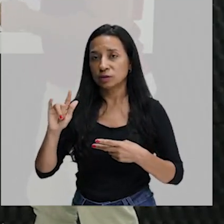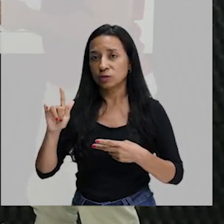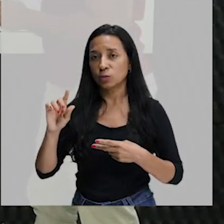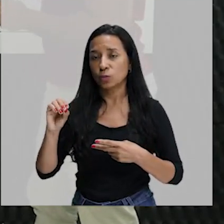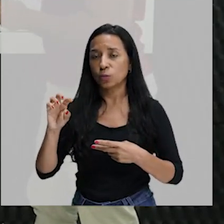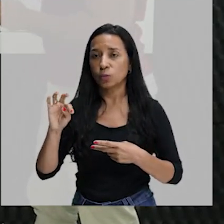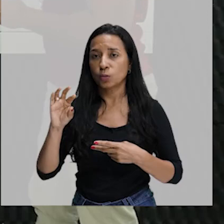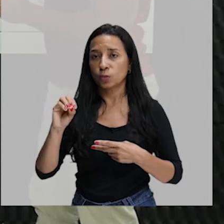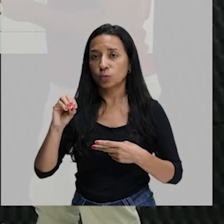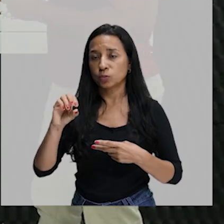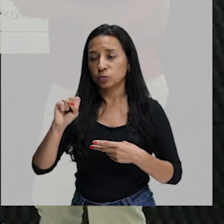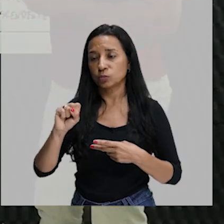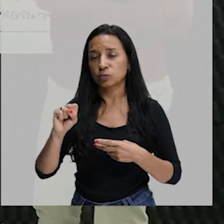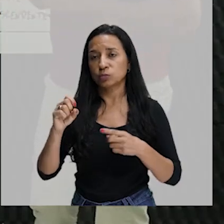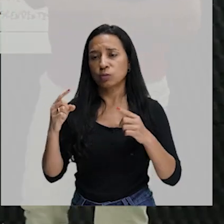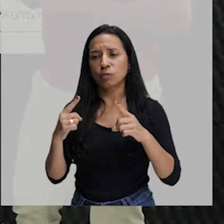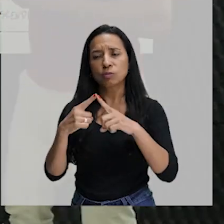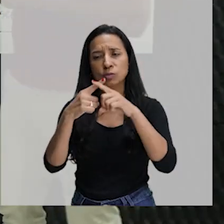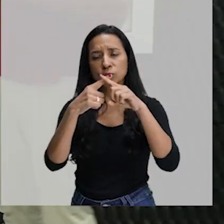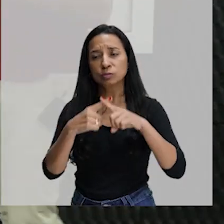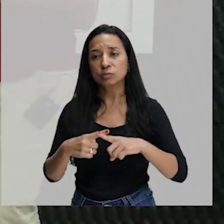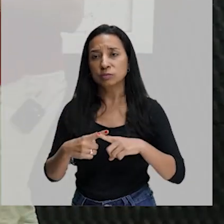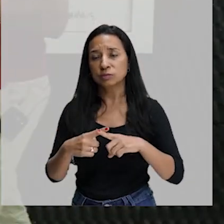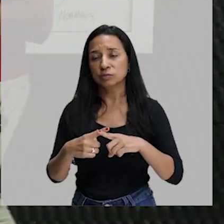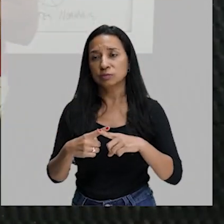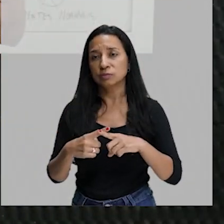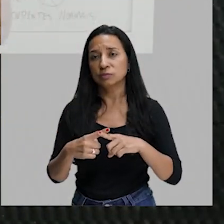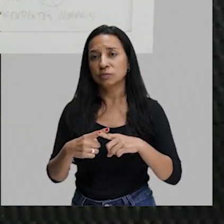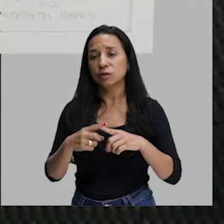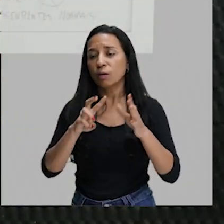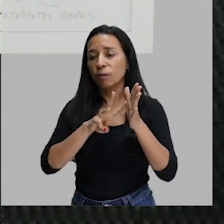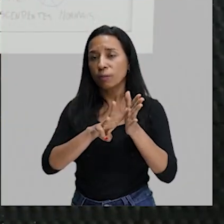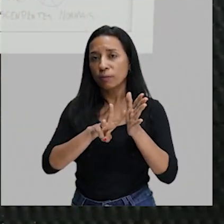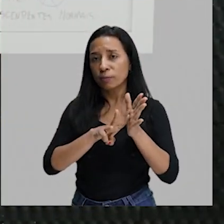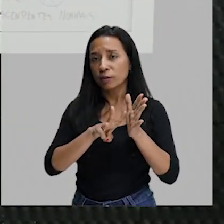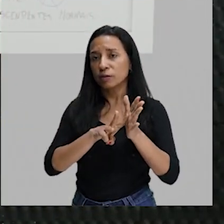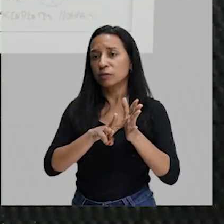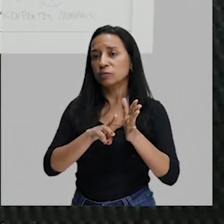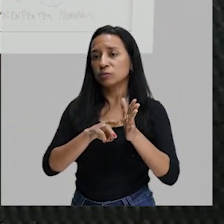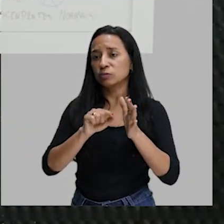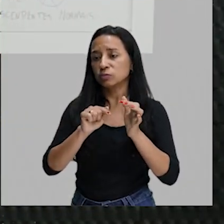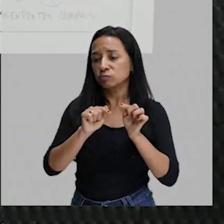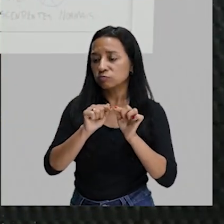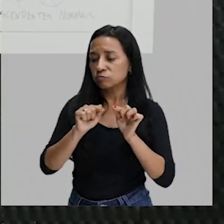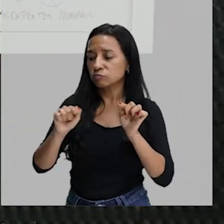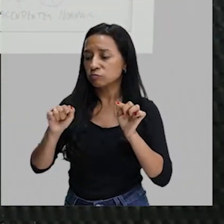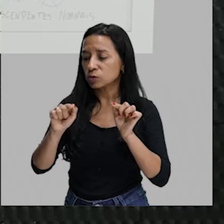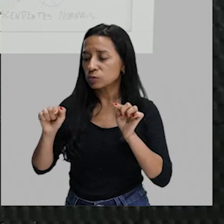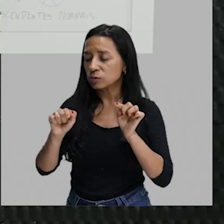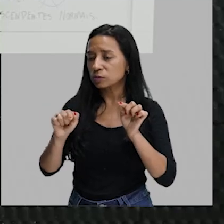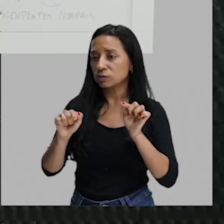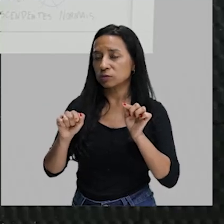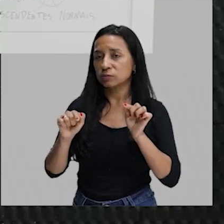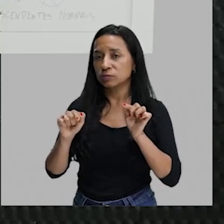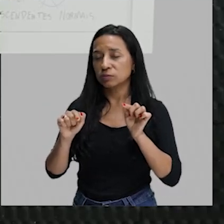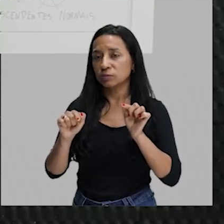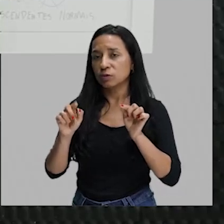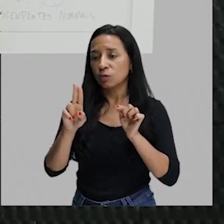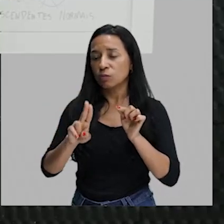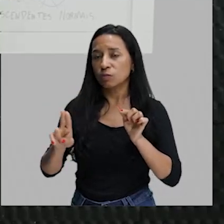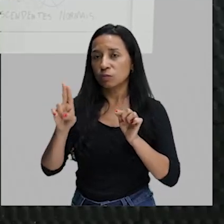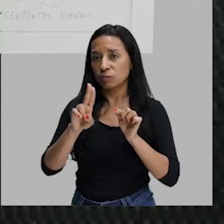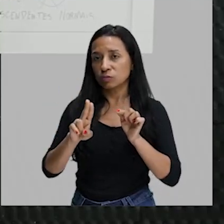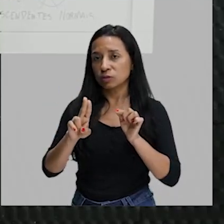são heterozigotos. A gente vai fazer o método da seta, tá? Vamos lá. Eu vou pegar